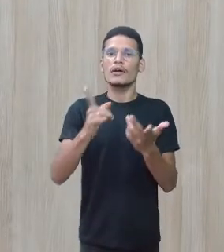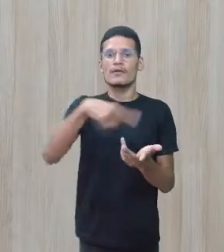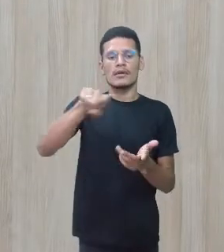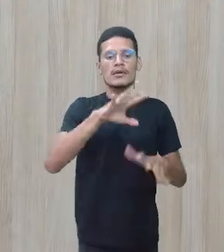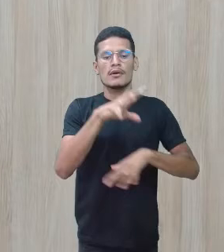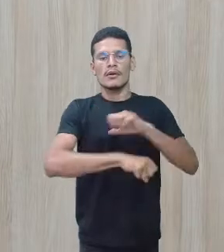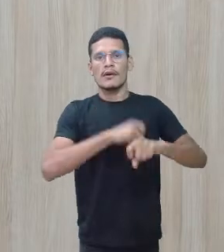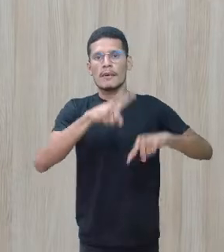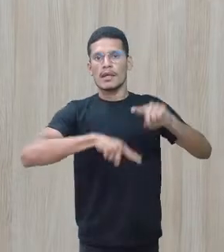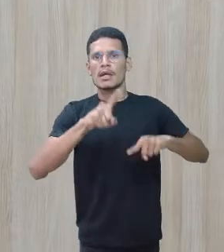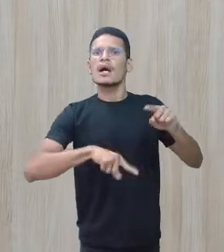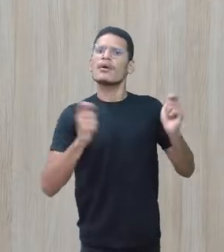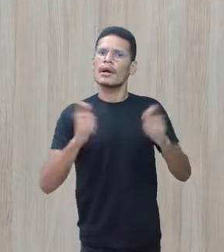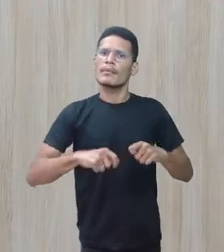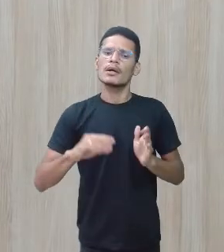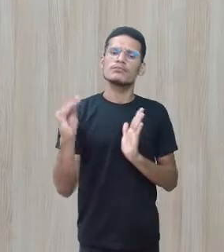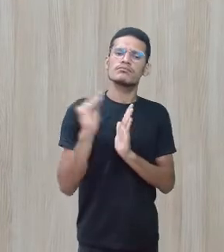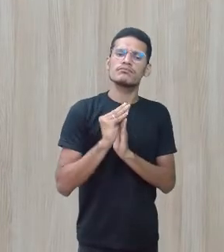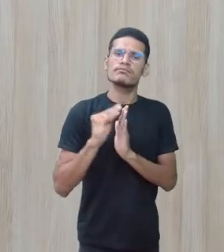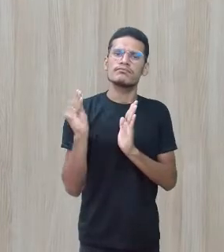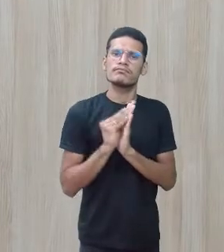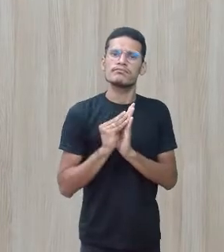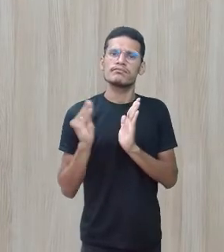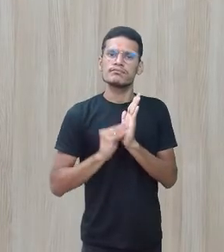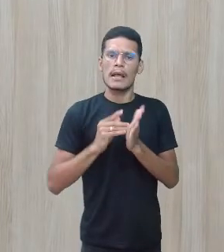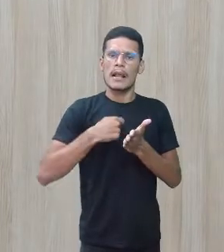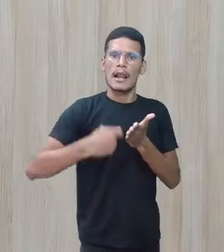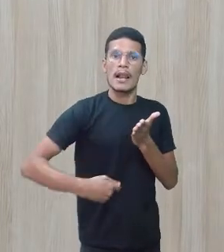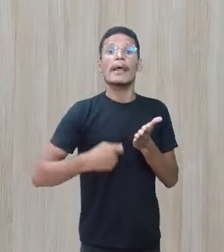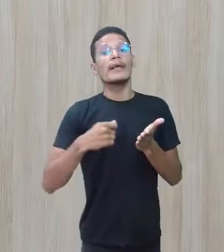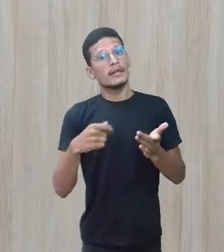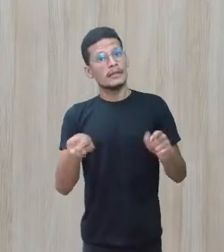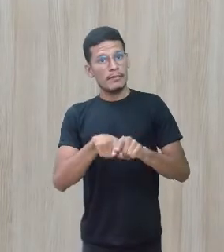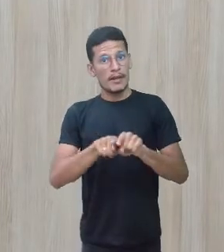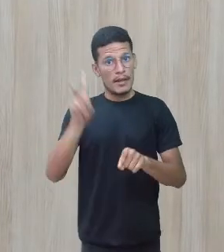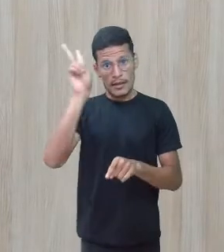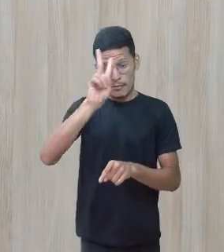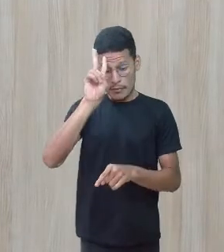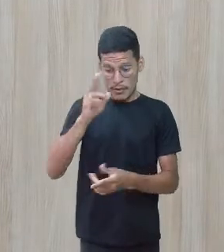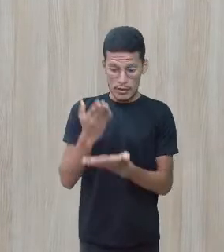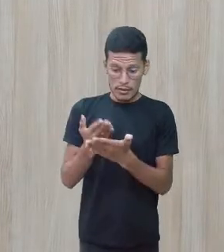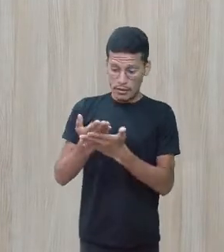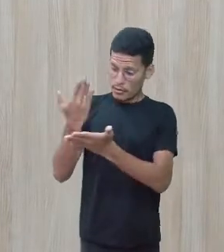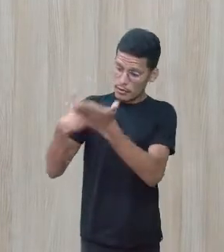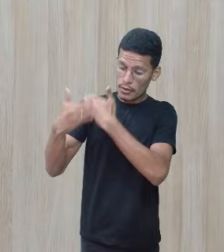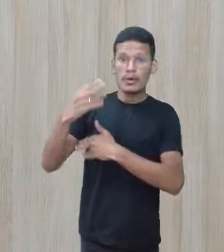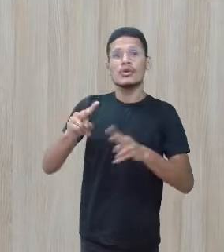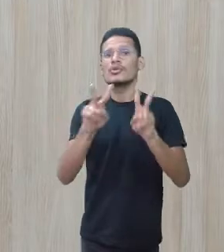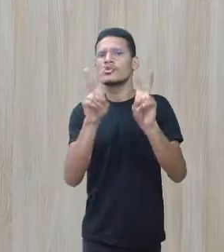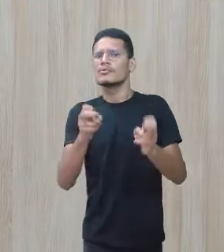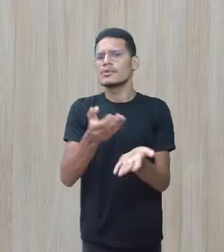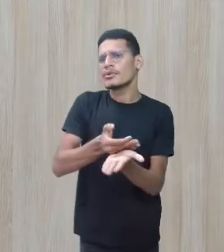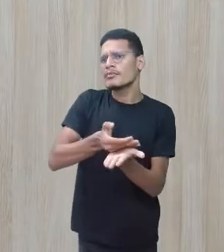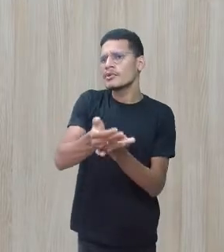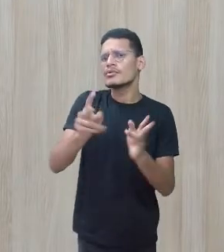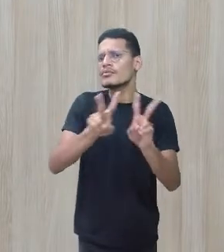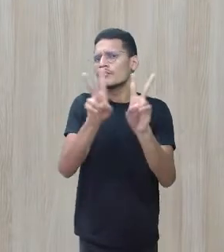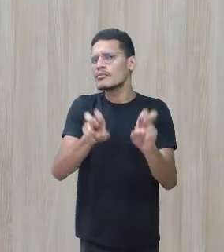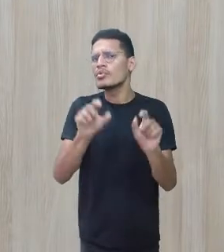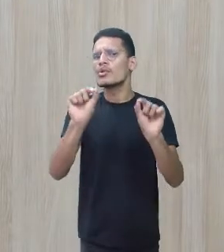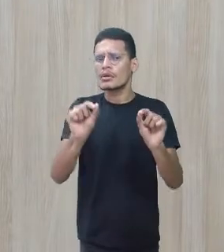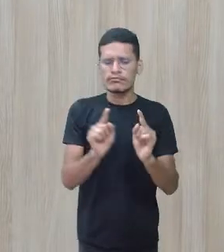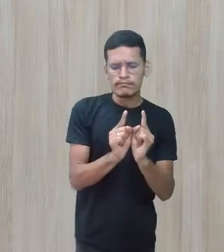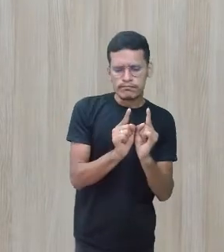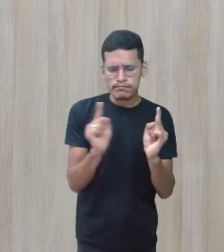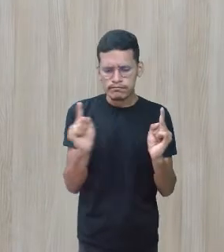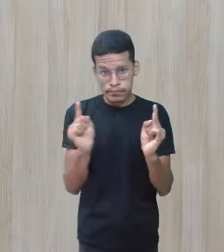para começar a fazer as anotações, e a gente vai começar relembrando a aula que a gente teve sobre esse comecinho aí de ampliação e